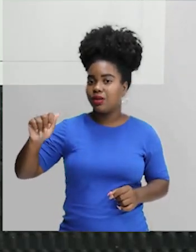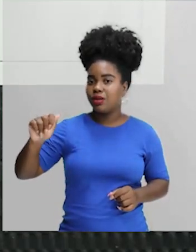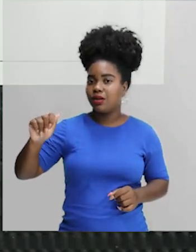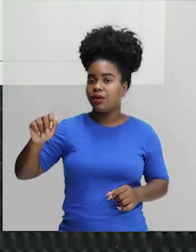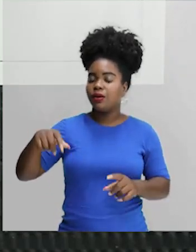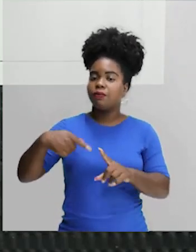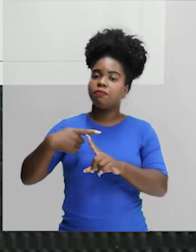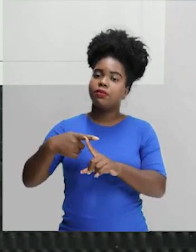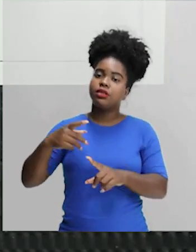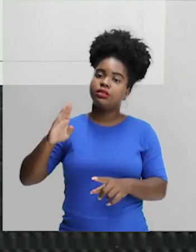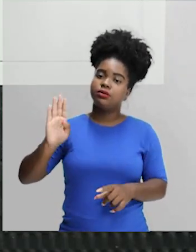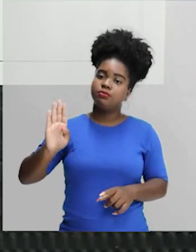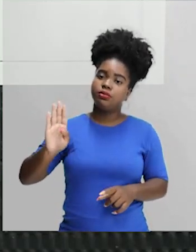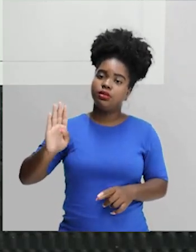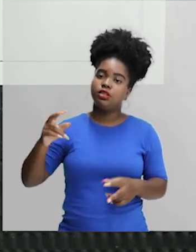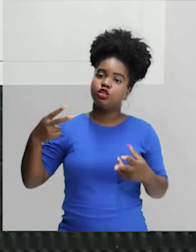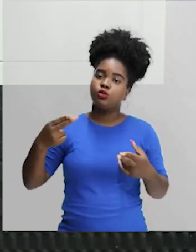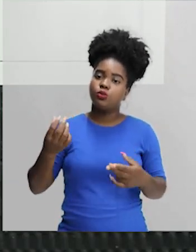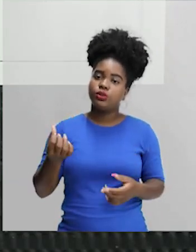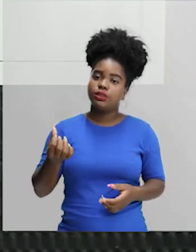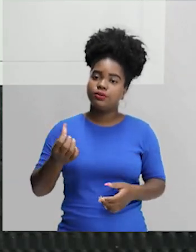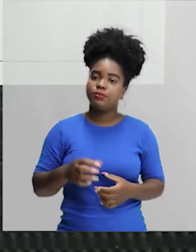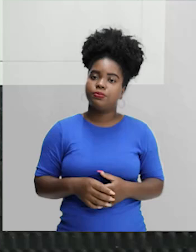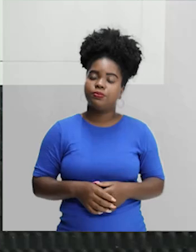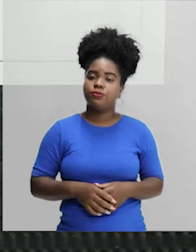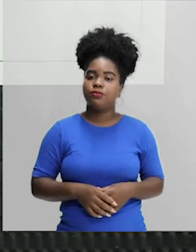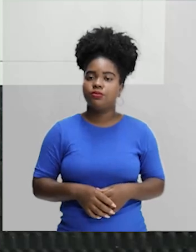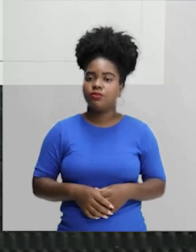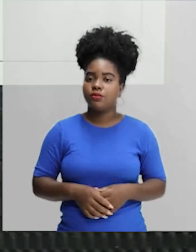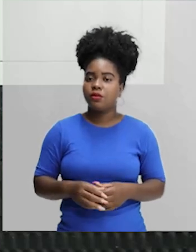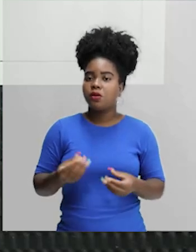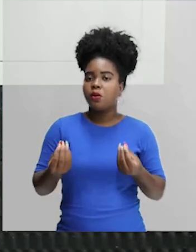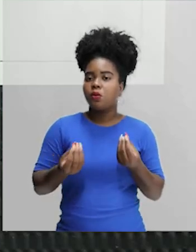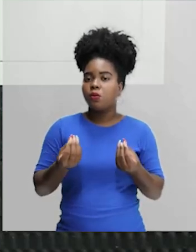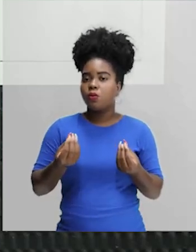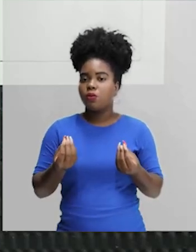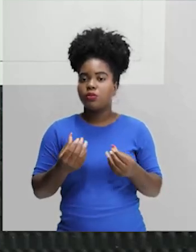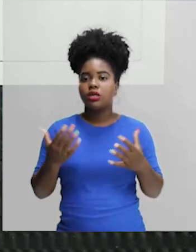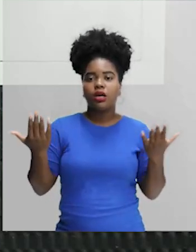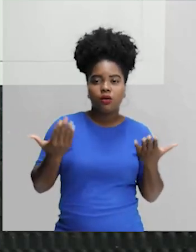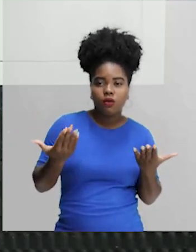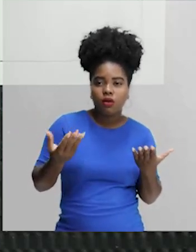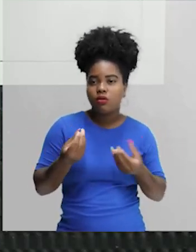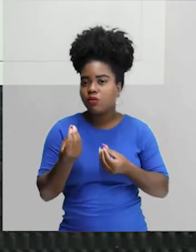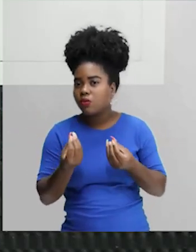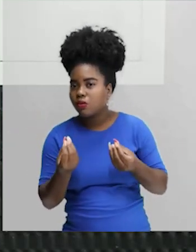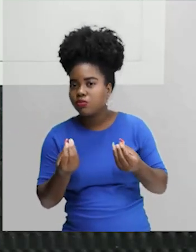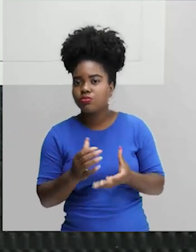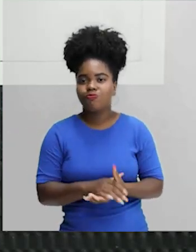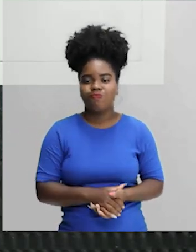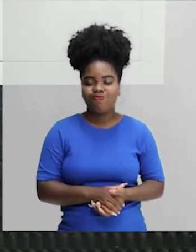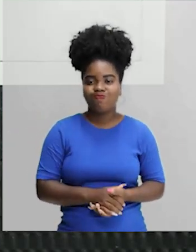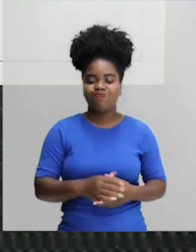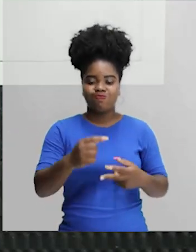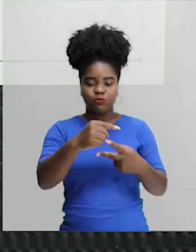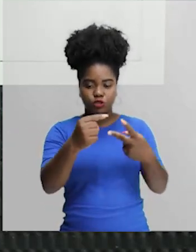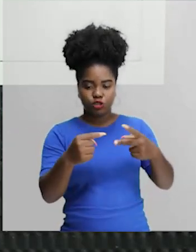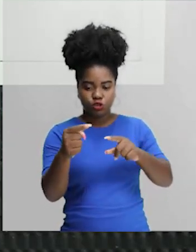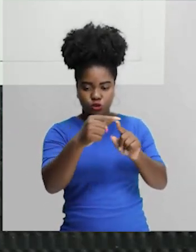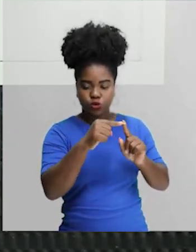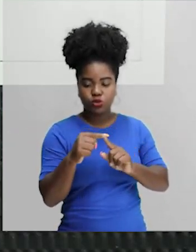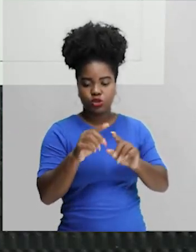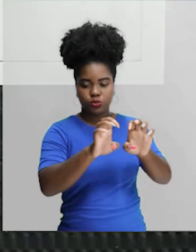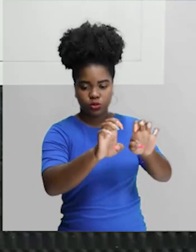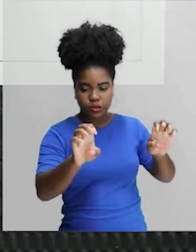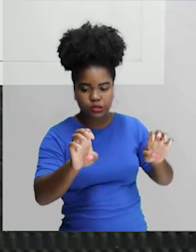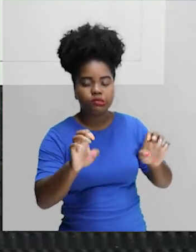mais B, igual a 6. Turminha, o que a gente faz agora? Com essas duas equações, eu posso